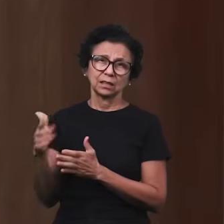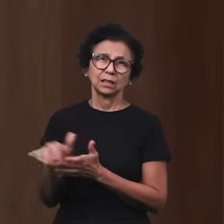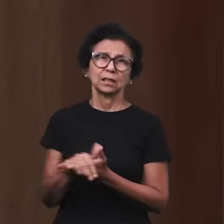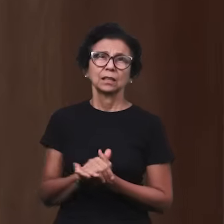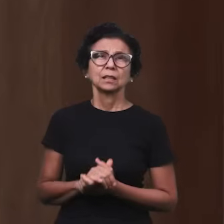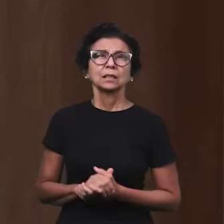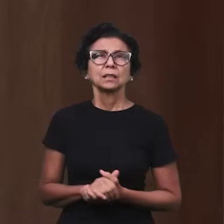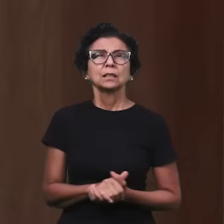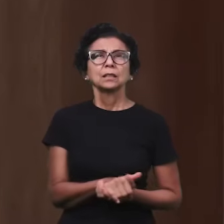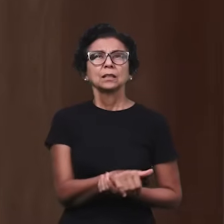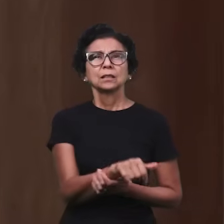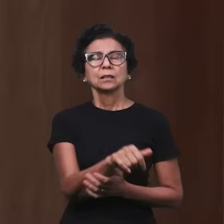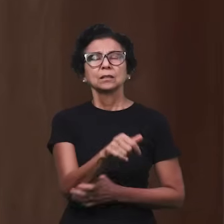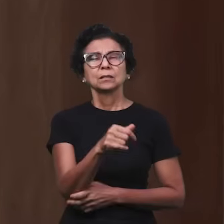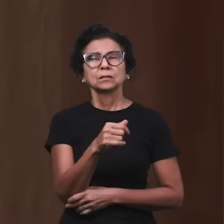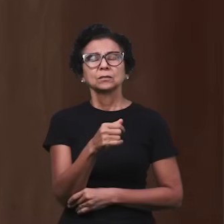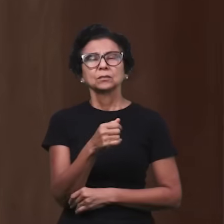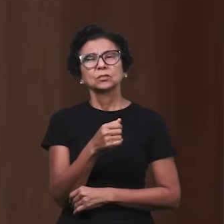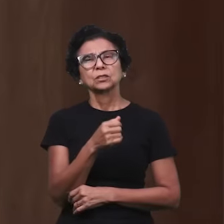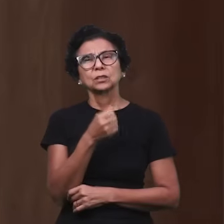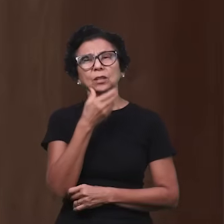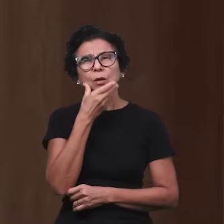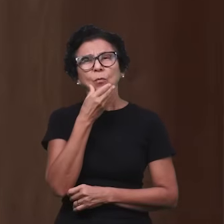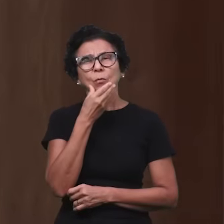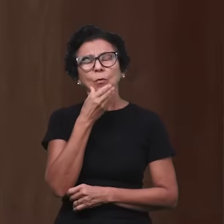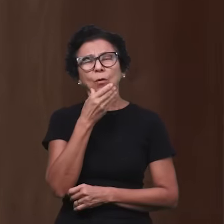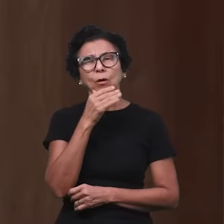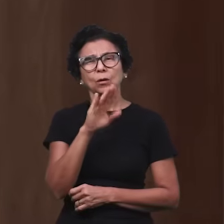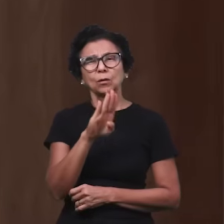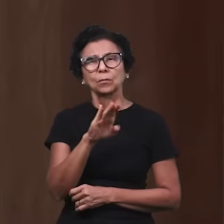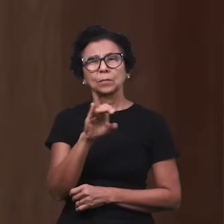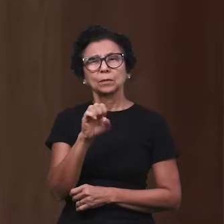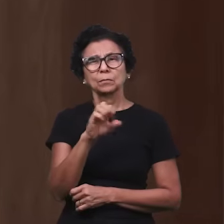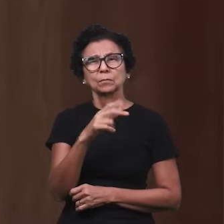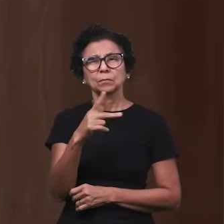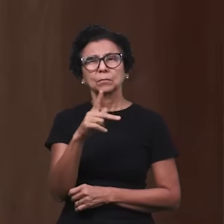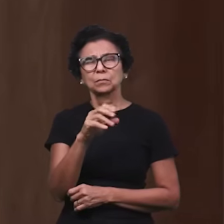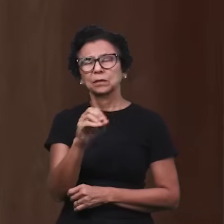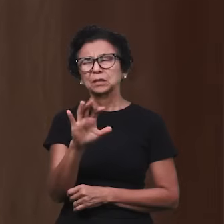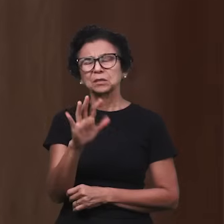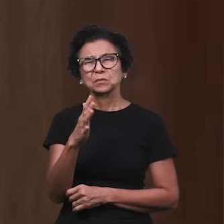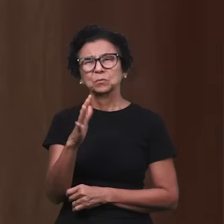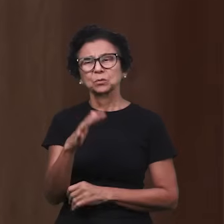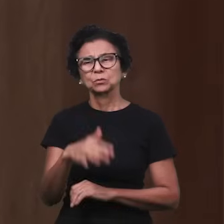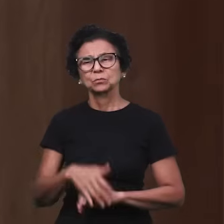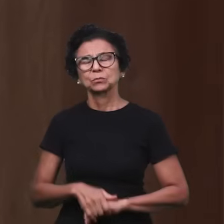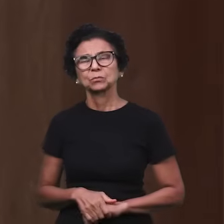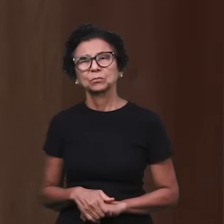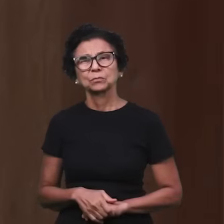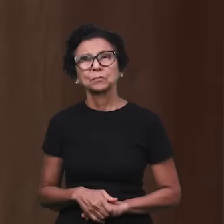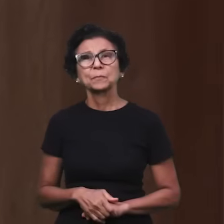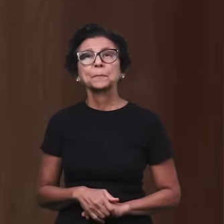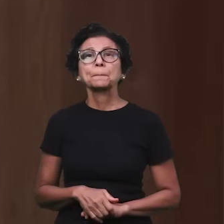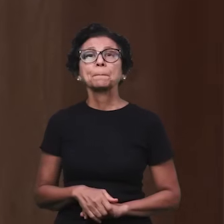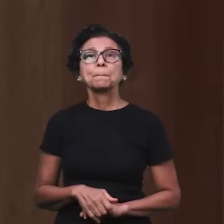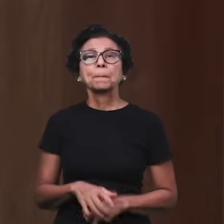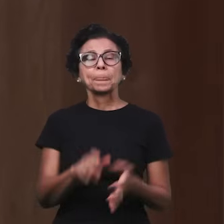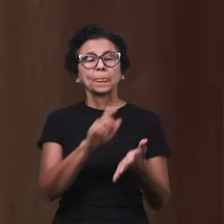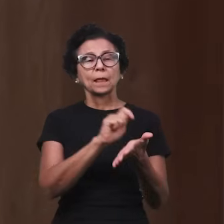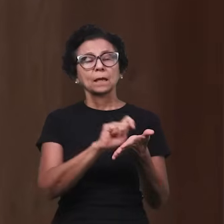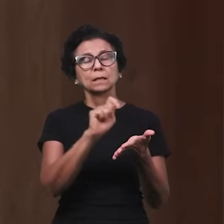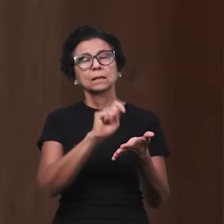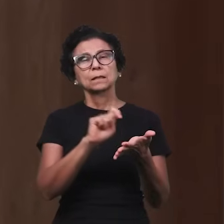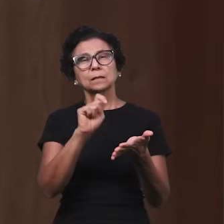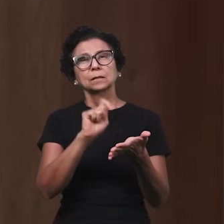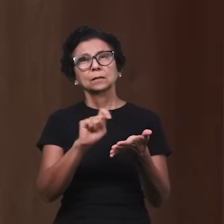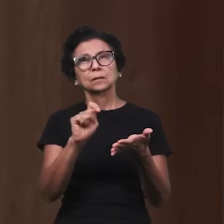tal, aquele bispo, né, da Moldávia, se não me engano, que foi o pai da didática moderna, quando